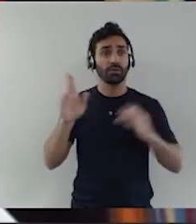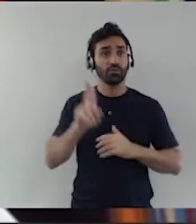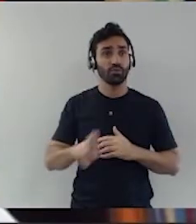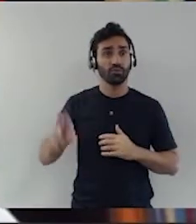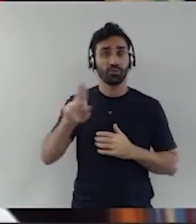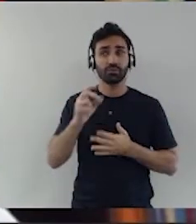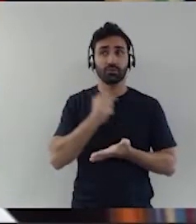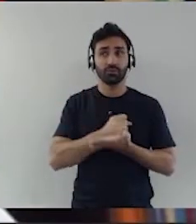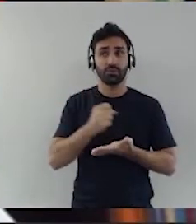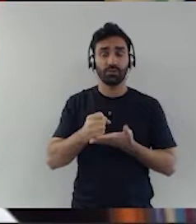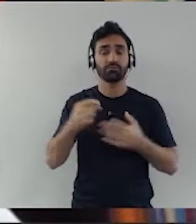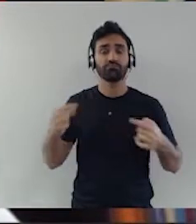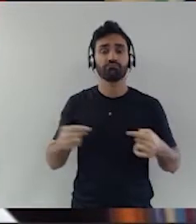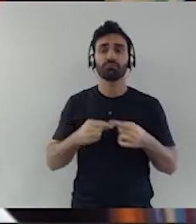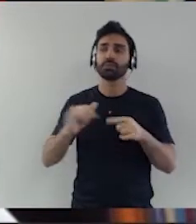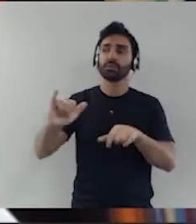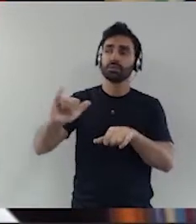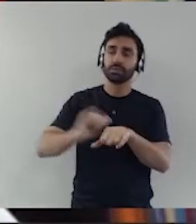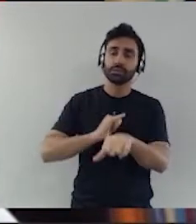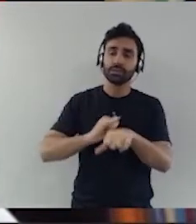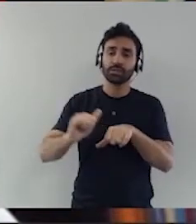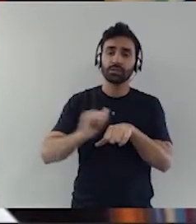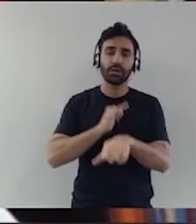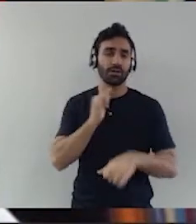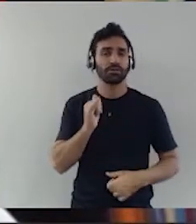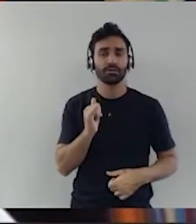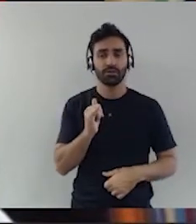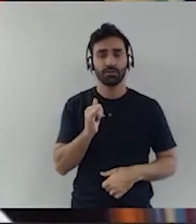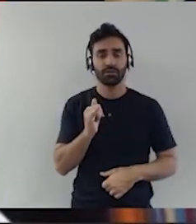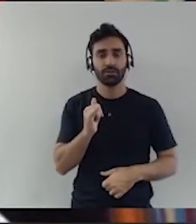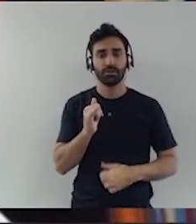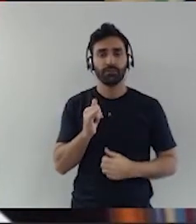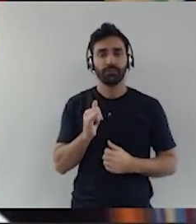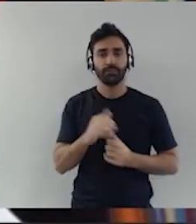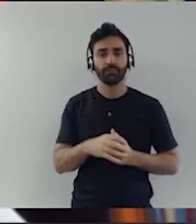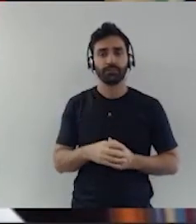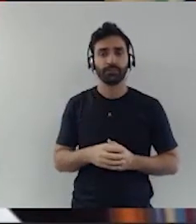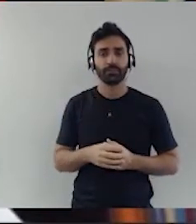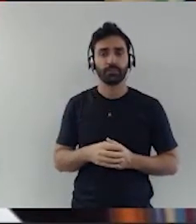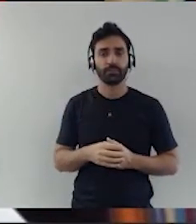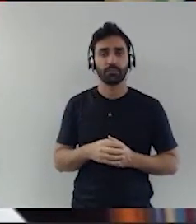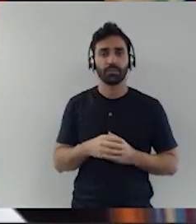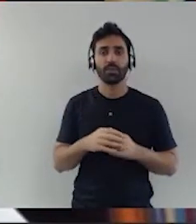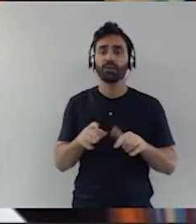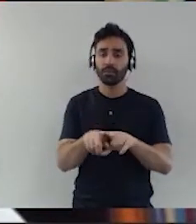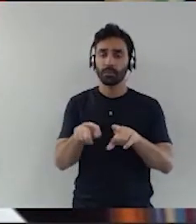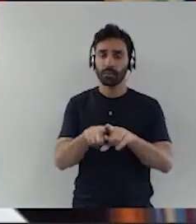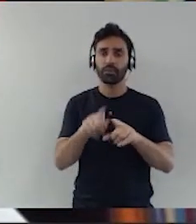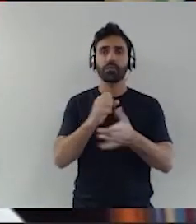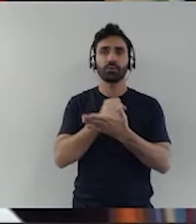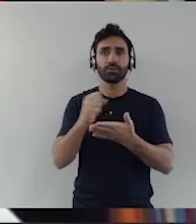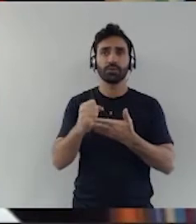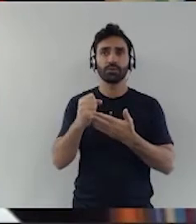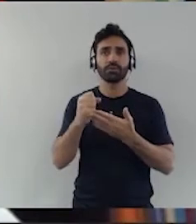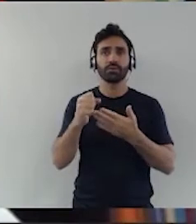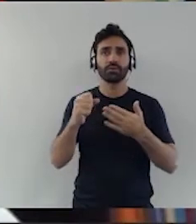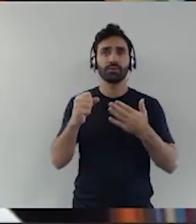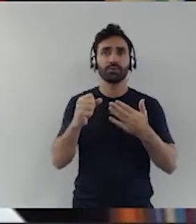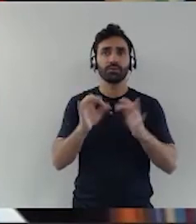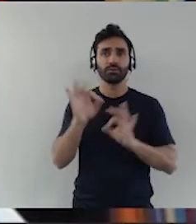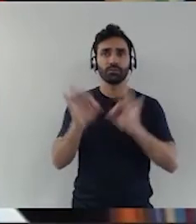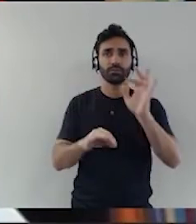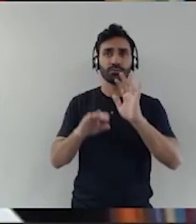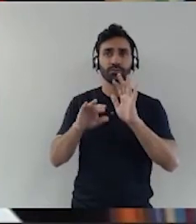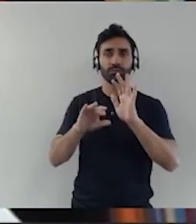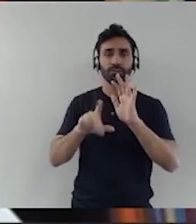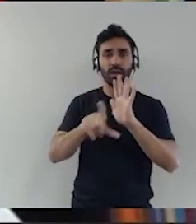a estratégia para ter alguma outra finalidade meta contratual também albergada pelo ordenamento,